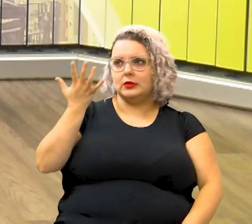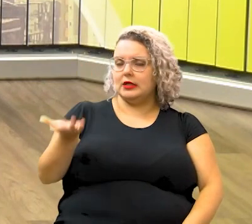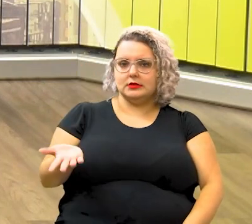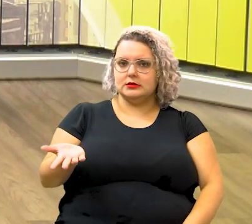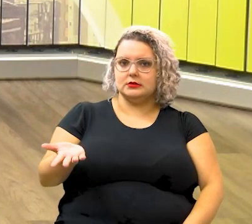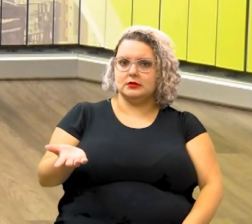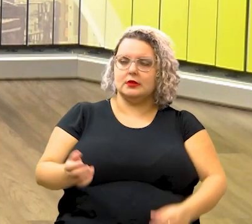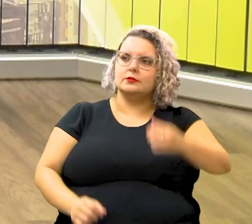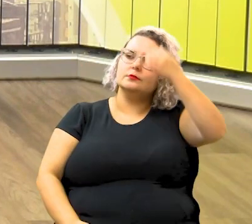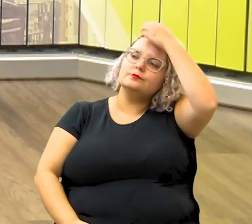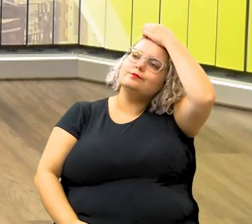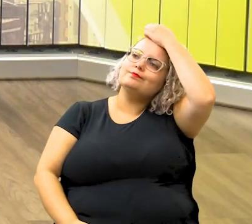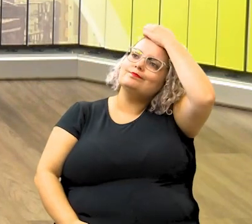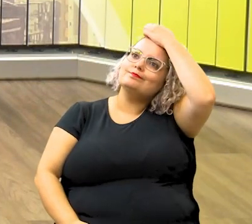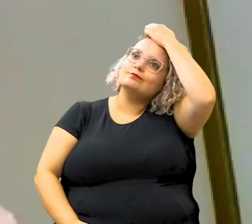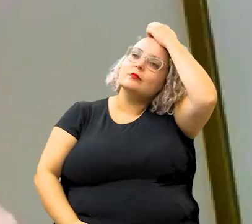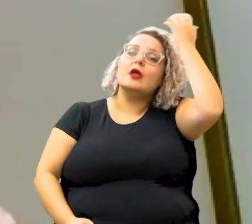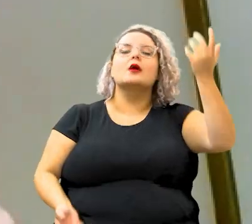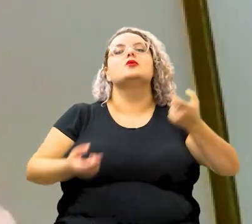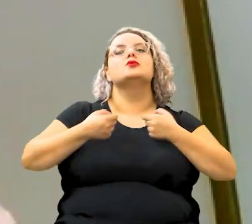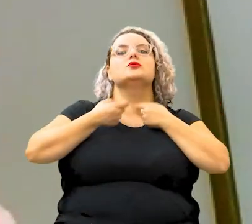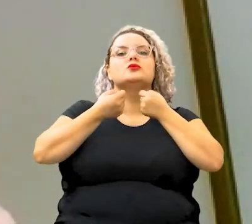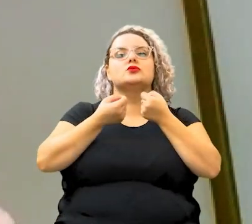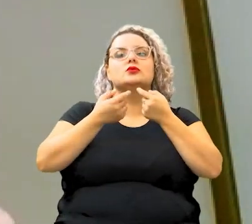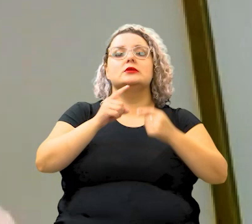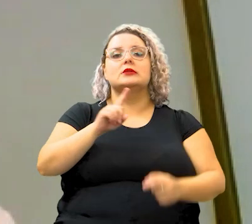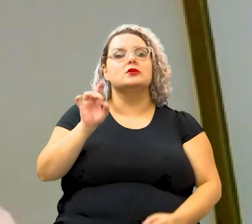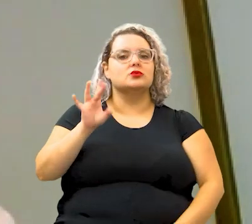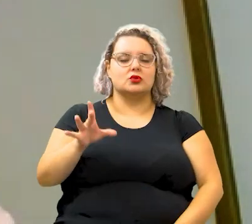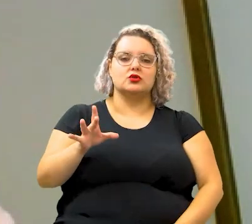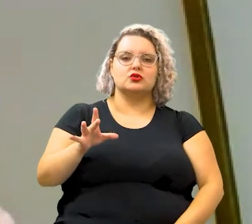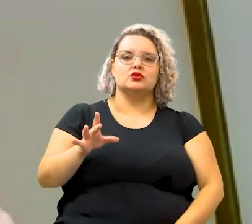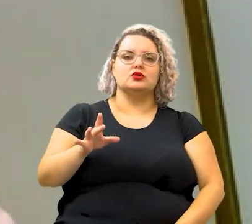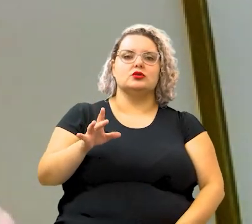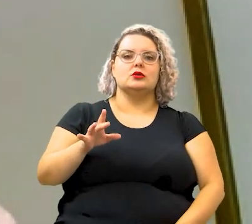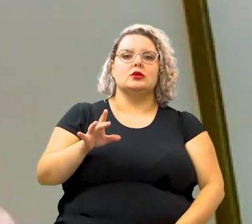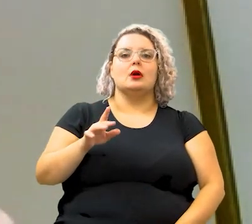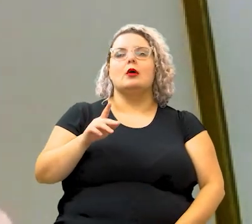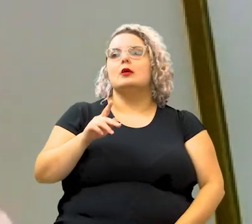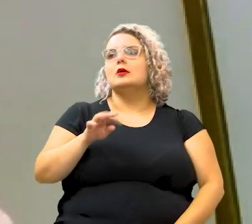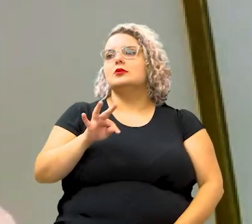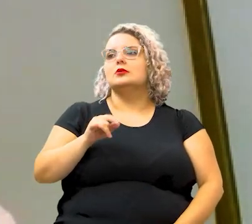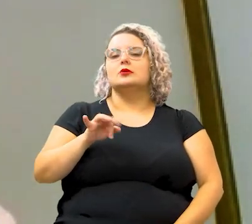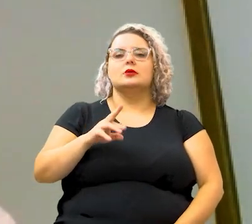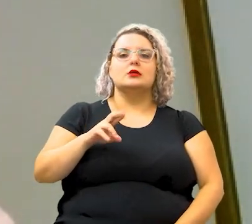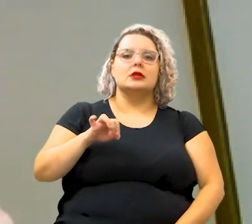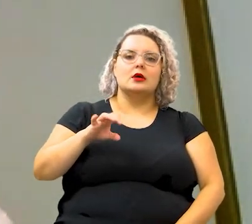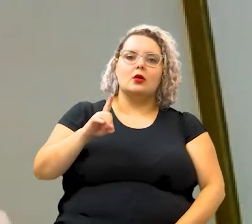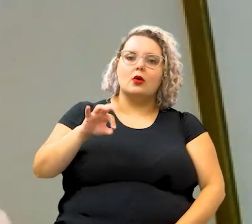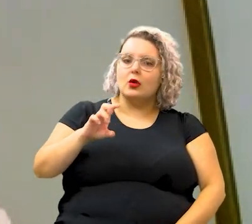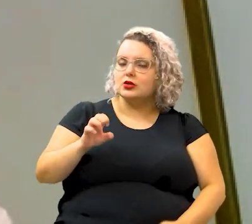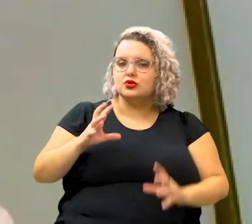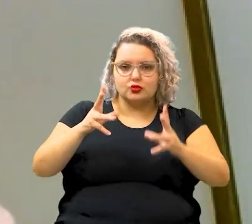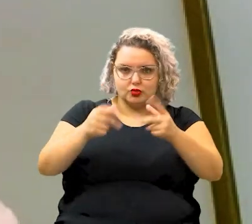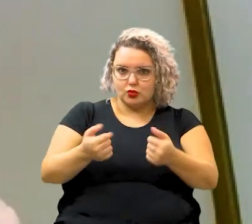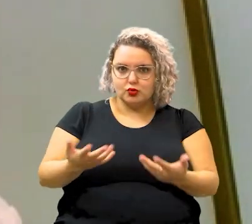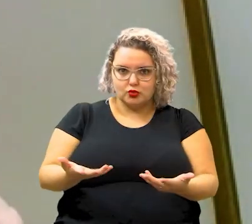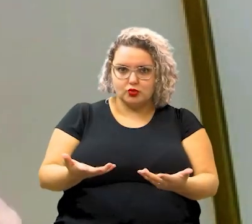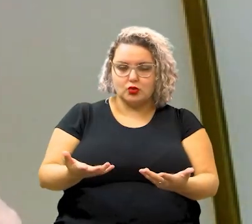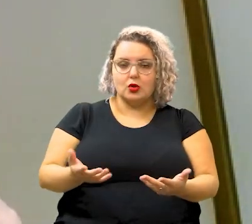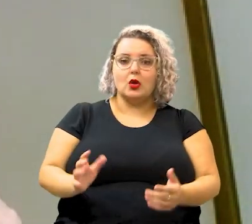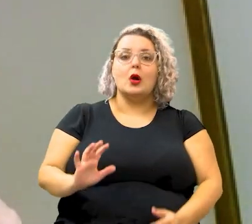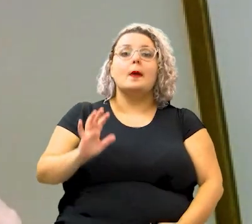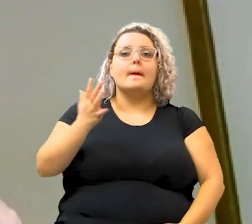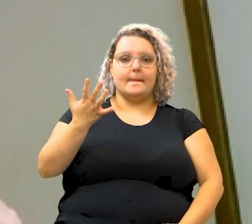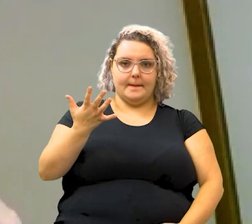surge? Os tumores em geral, não só de paratireoide, de tireoide, enfim, todos, né?